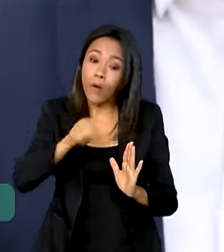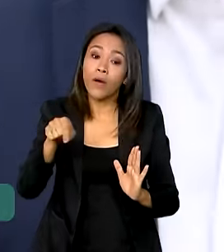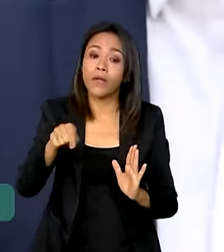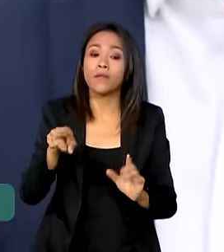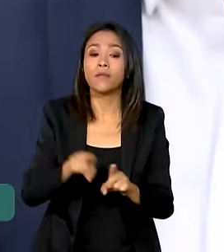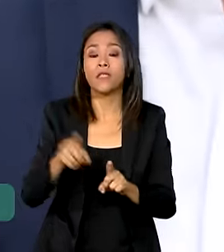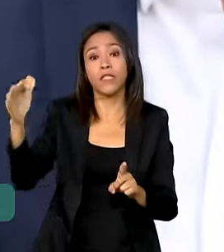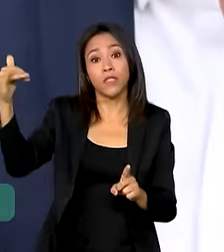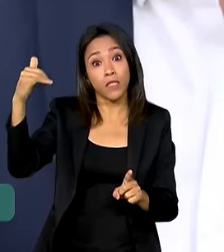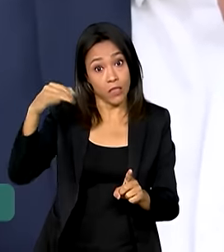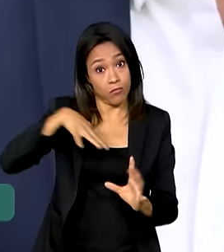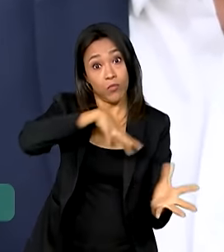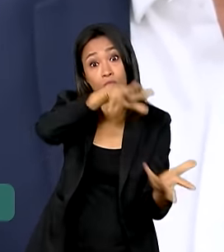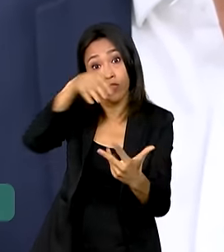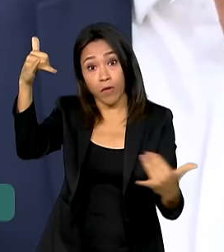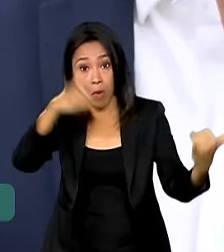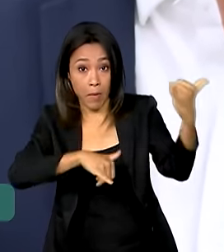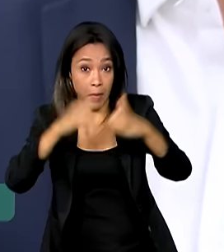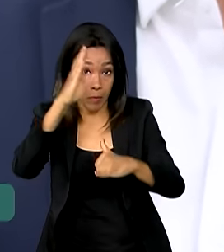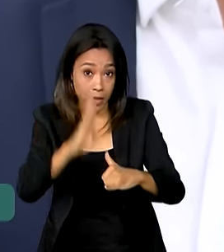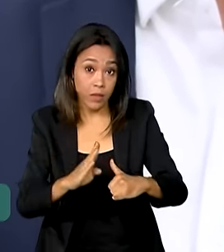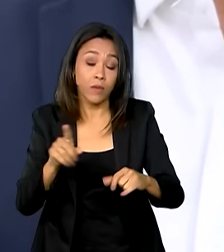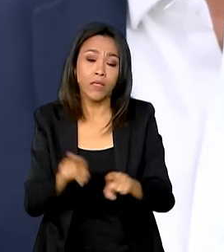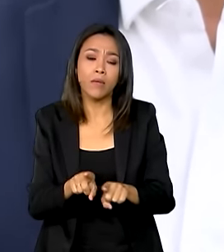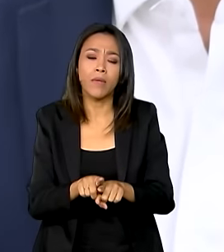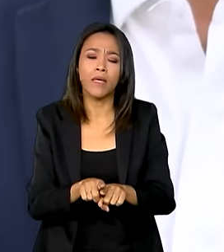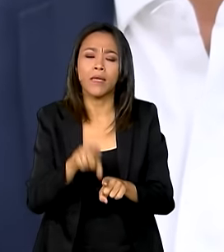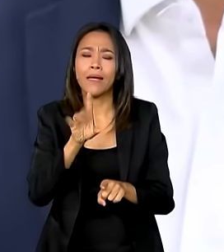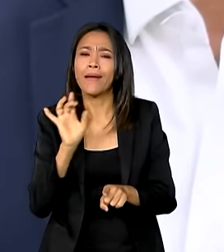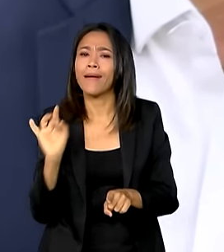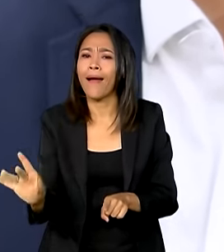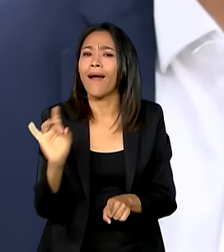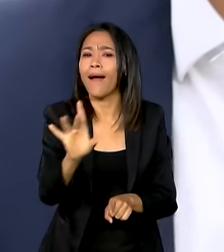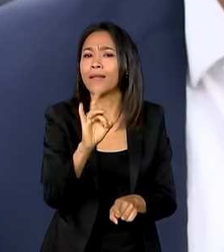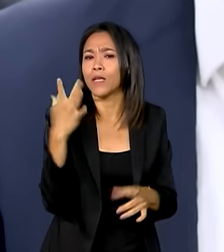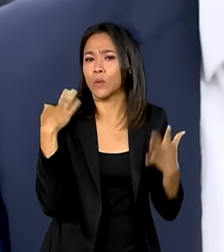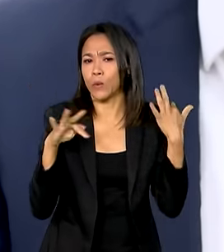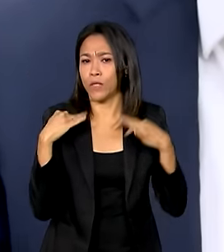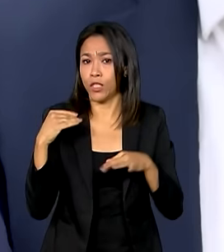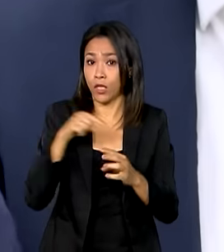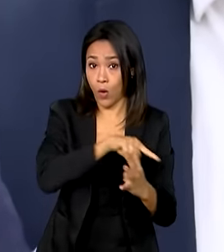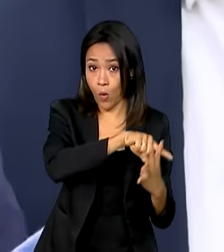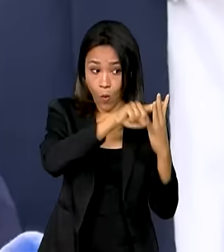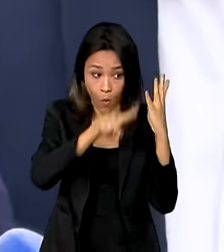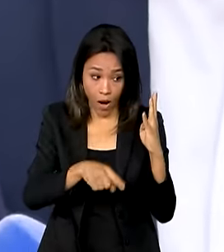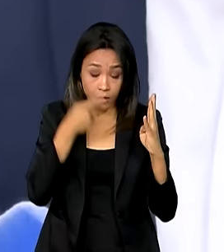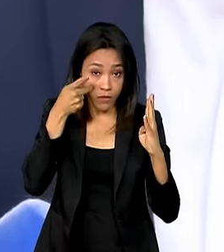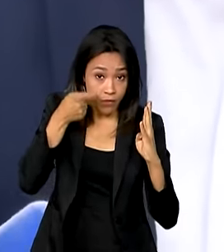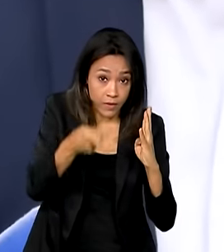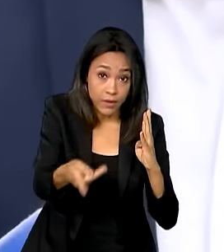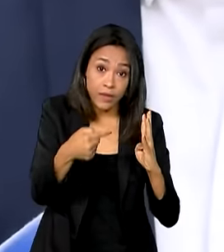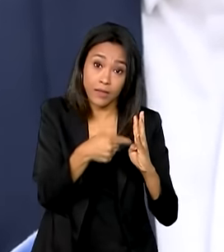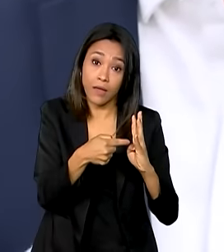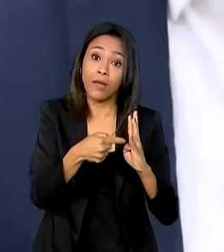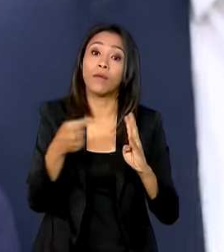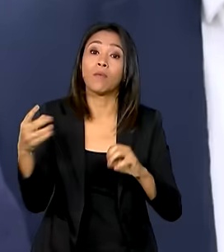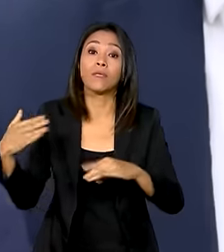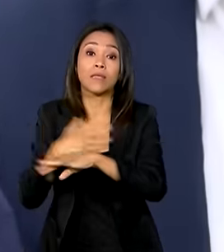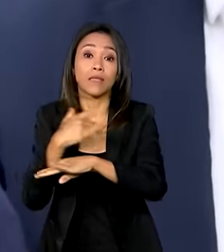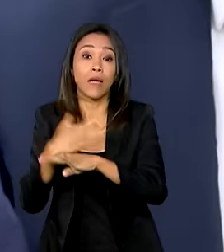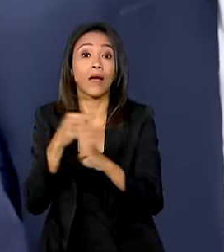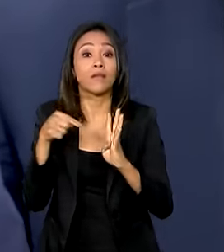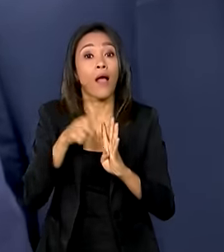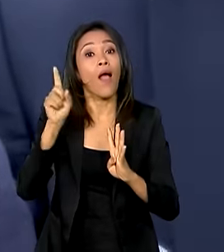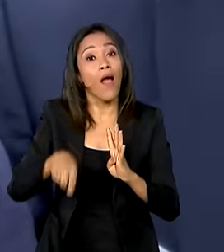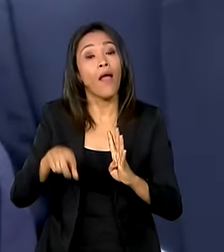internacionais e um dado importante, a cada turista, 4 turistas que vêm visitar uma cidade é um